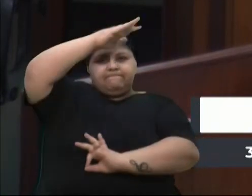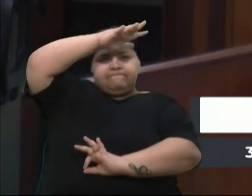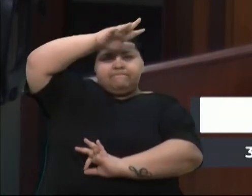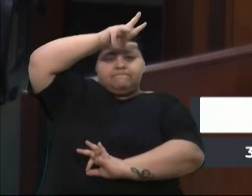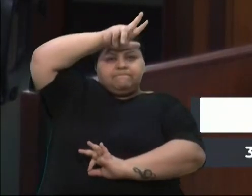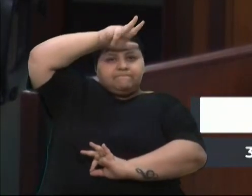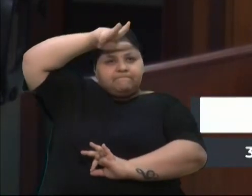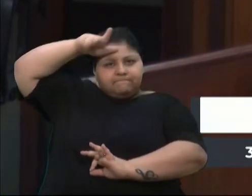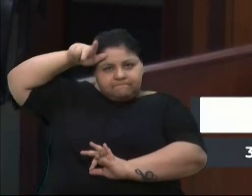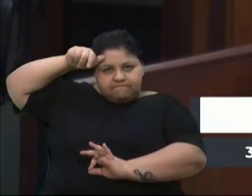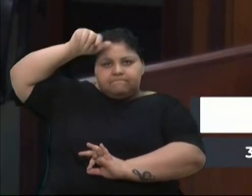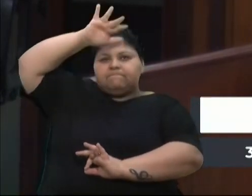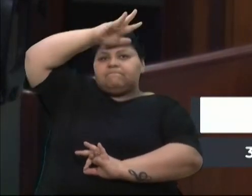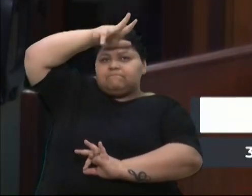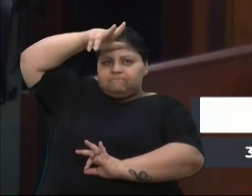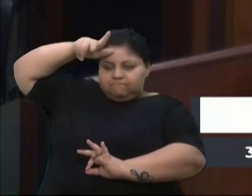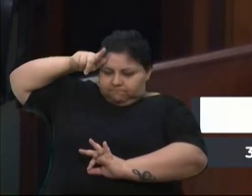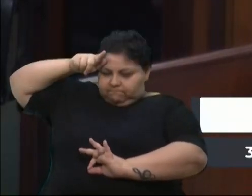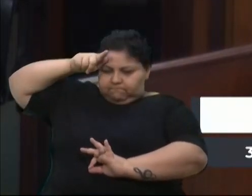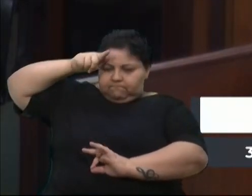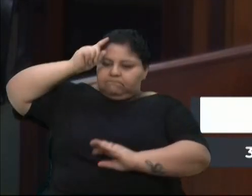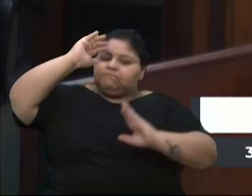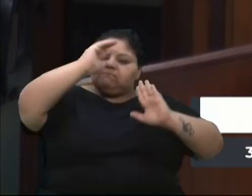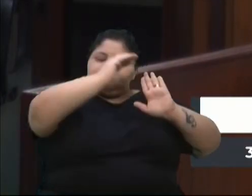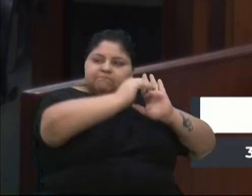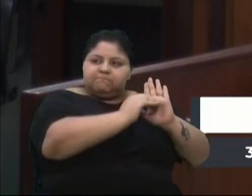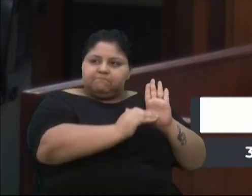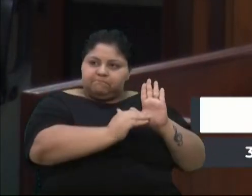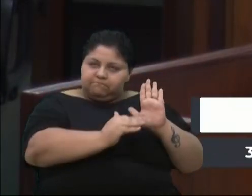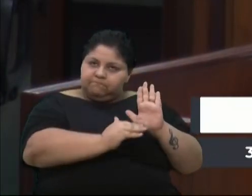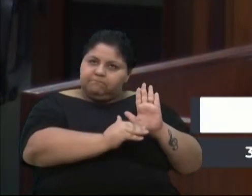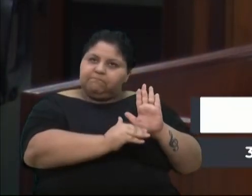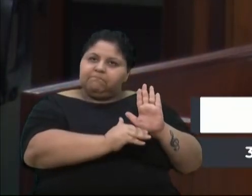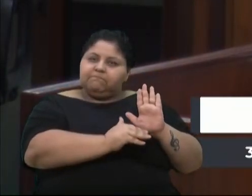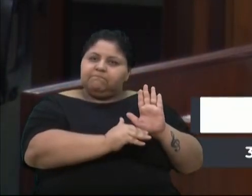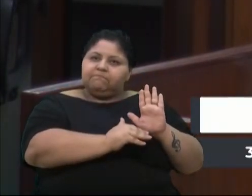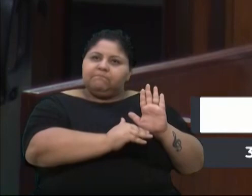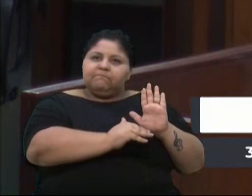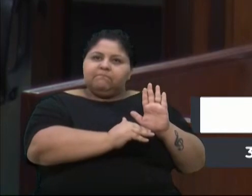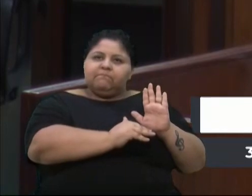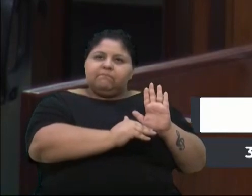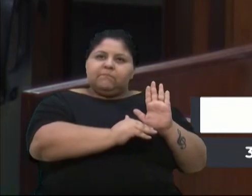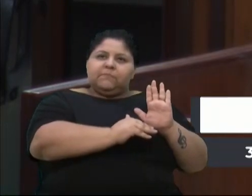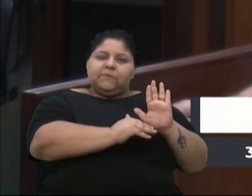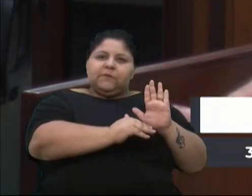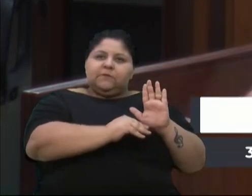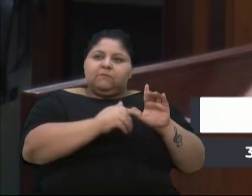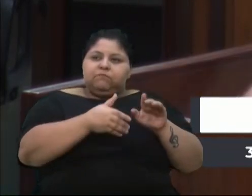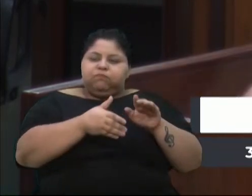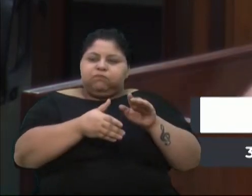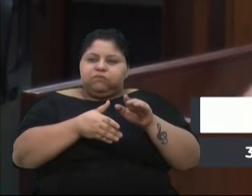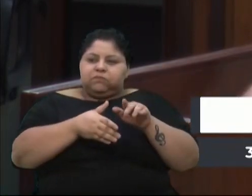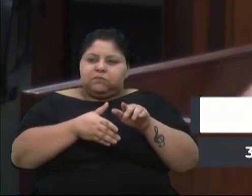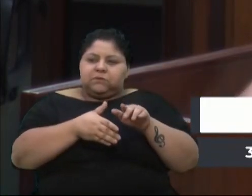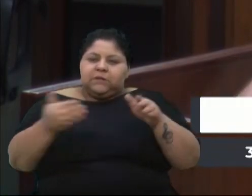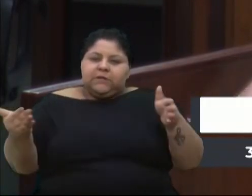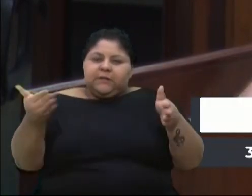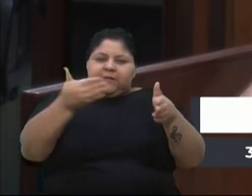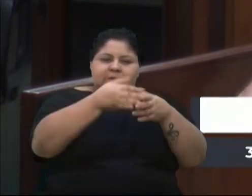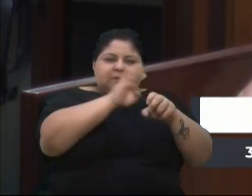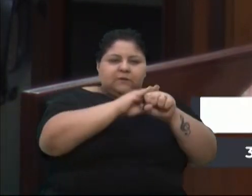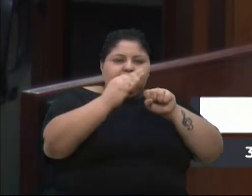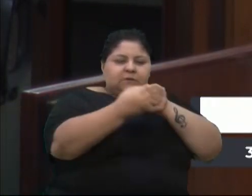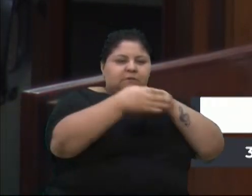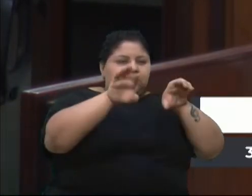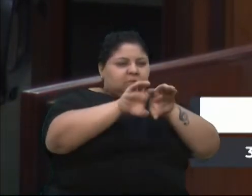Municipal, aonde o Fala Caxias está indo os bairros, as comunidades, ouvindo